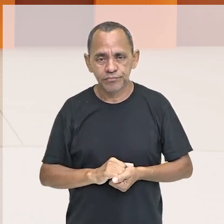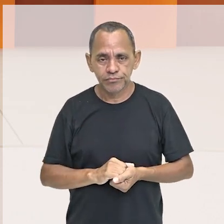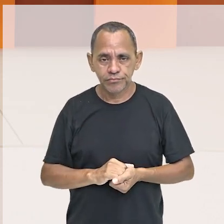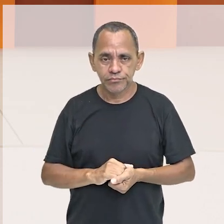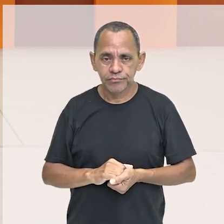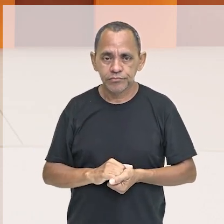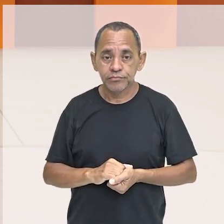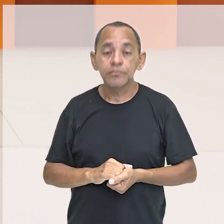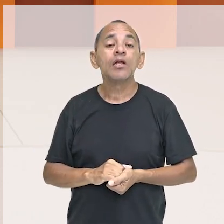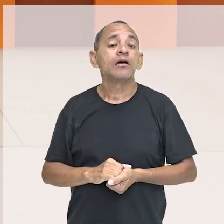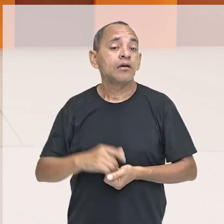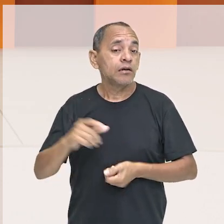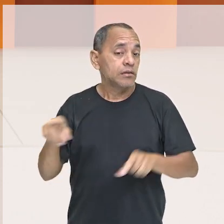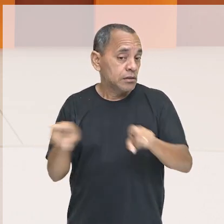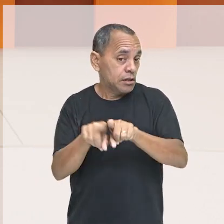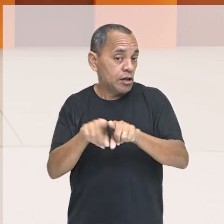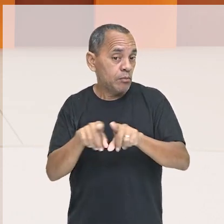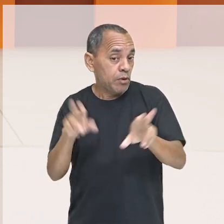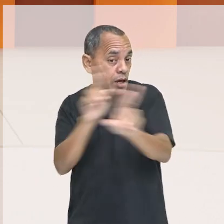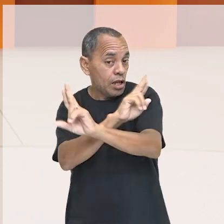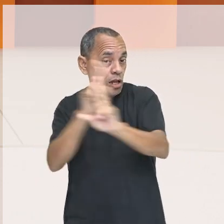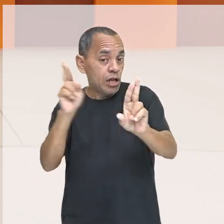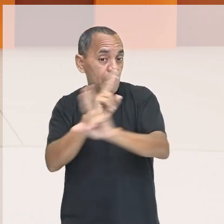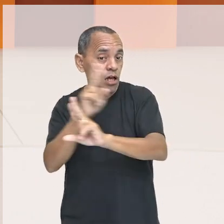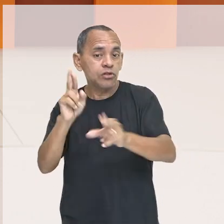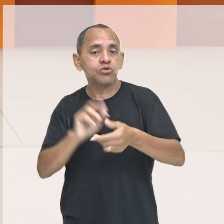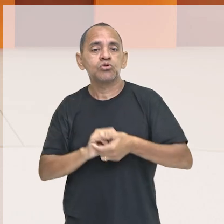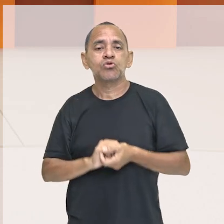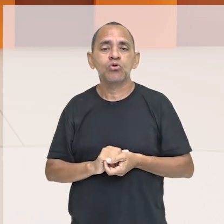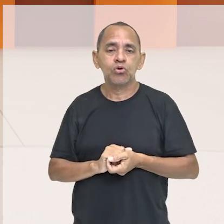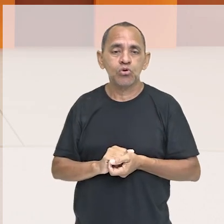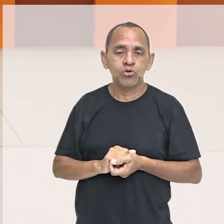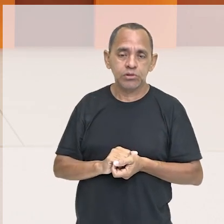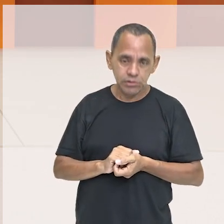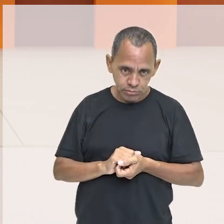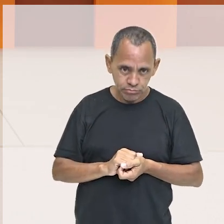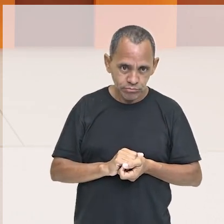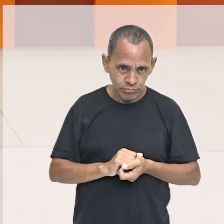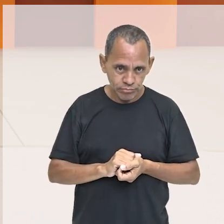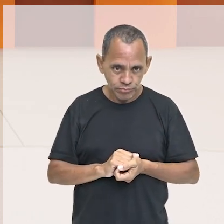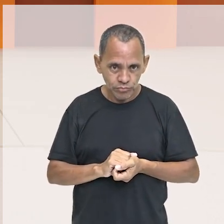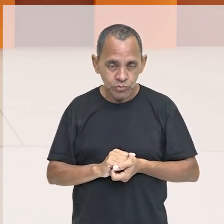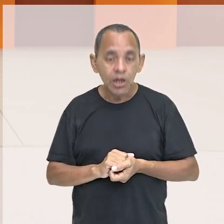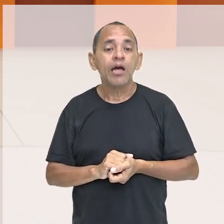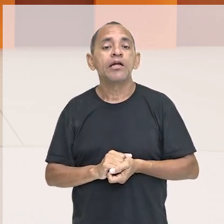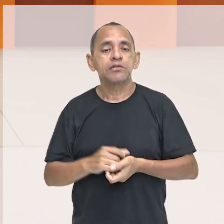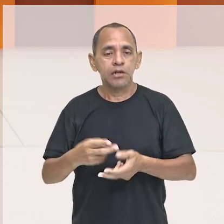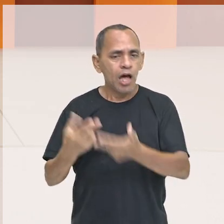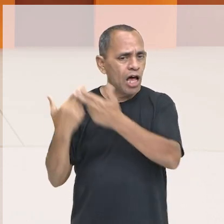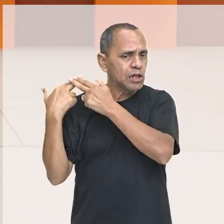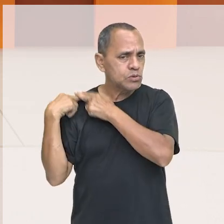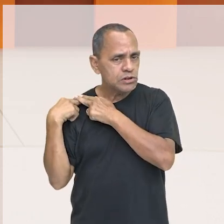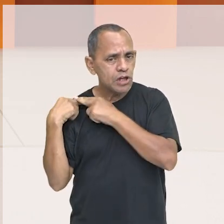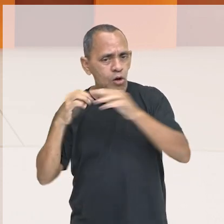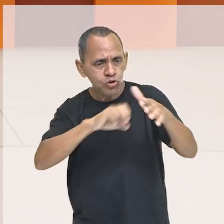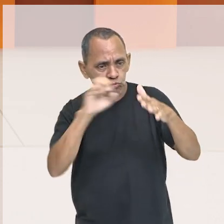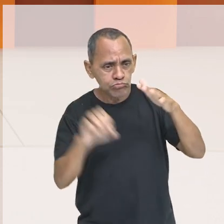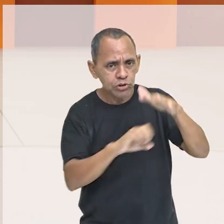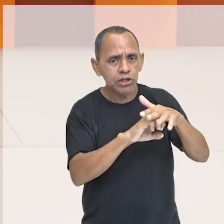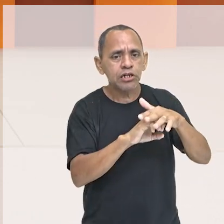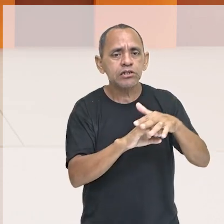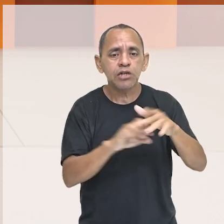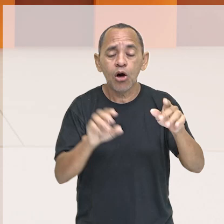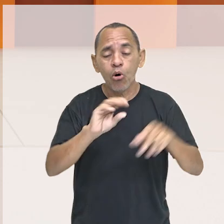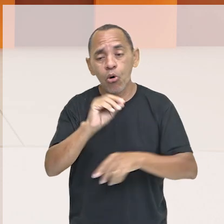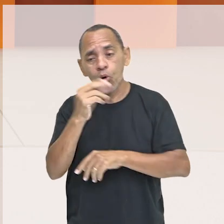mesmo nas relações entre patrões e empregados ou fazendeiros e trabalhadores rurais, sem terra, por